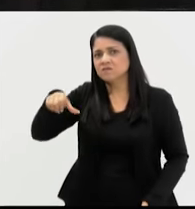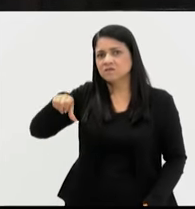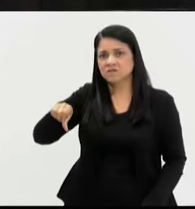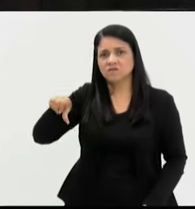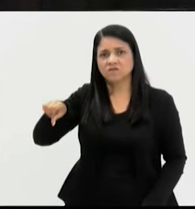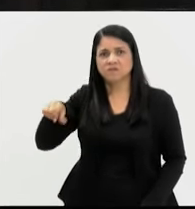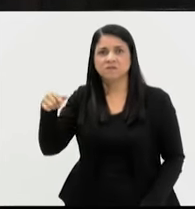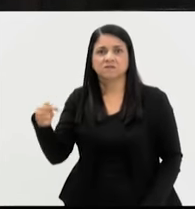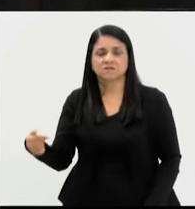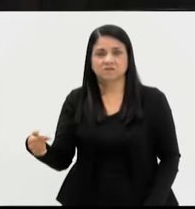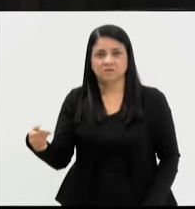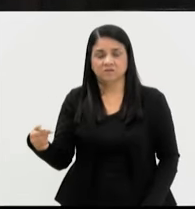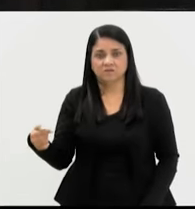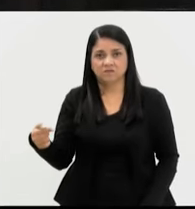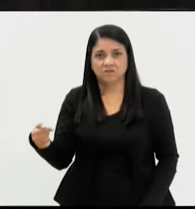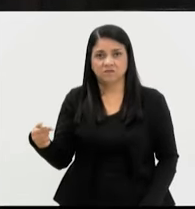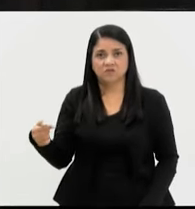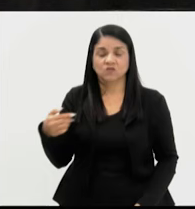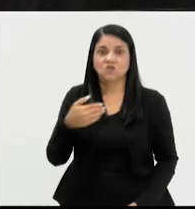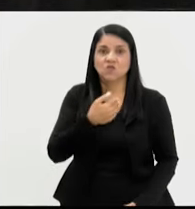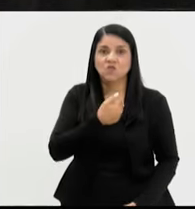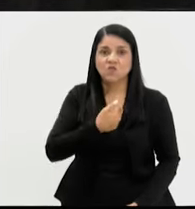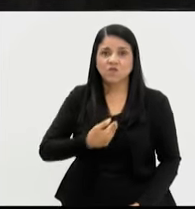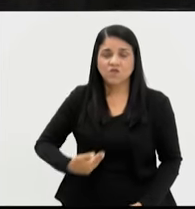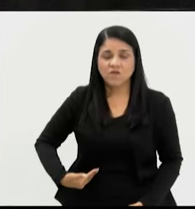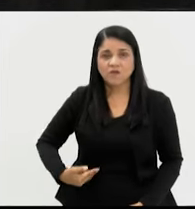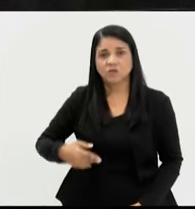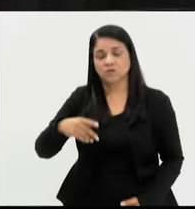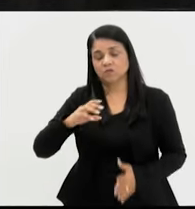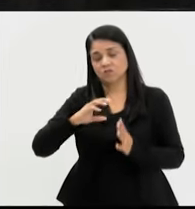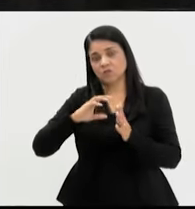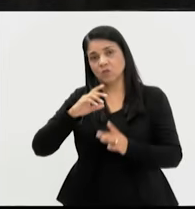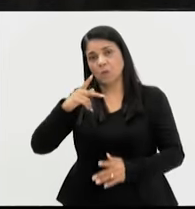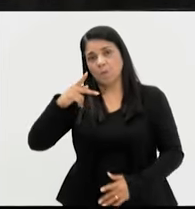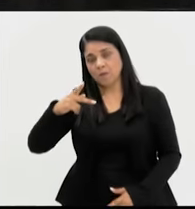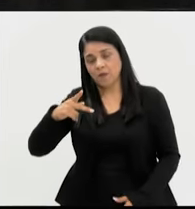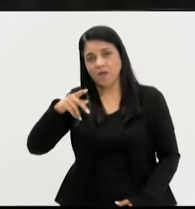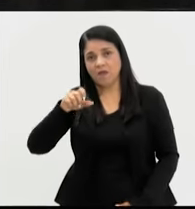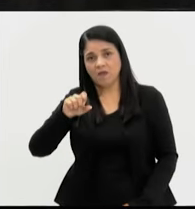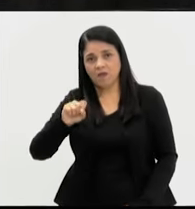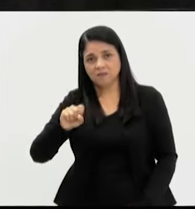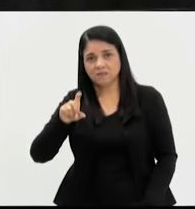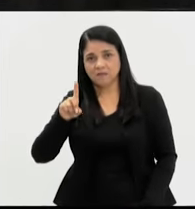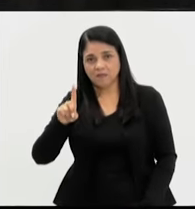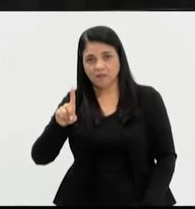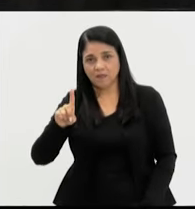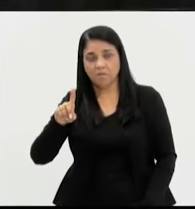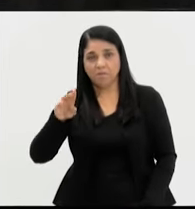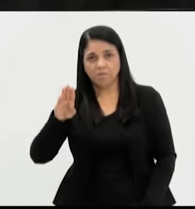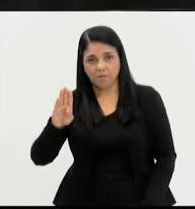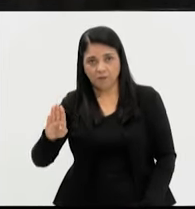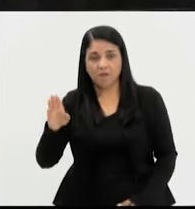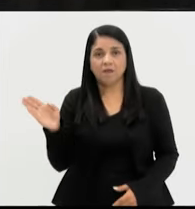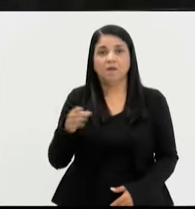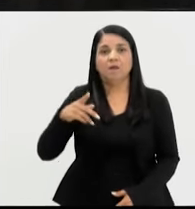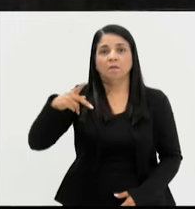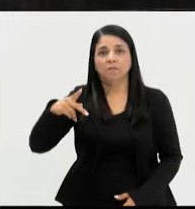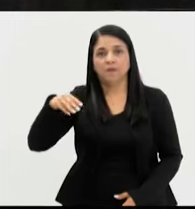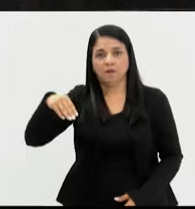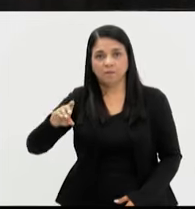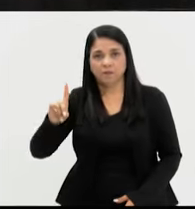1997 passou por governos do PSDB do PMDB do